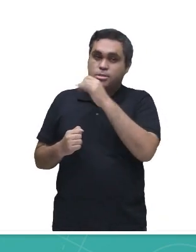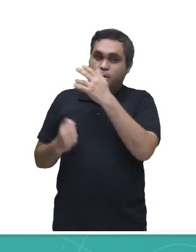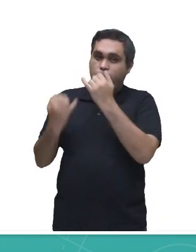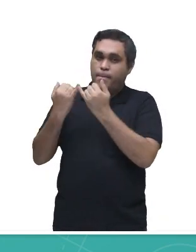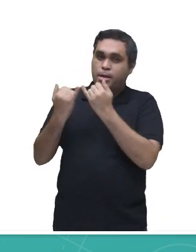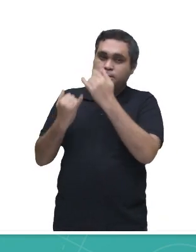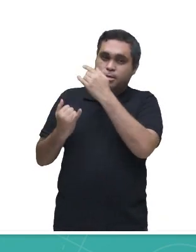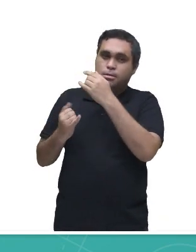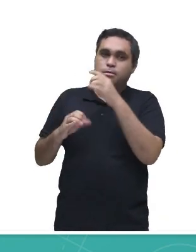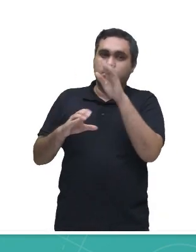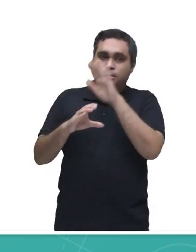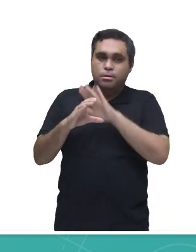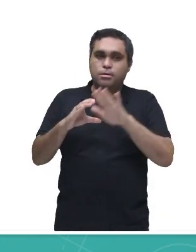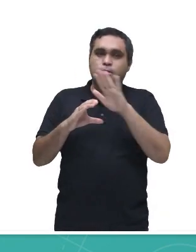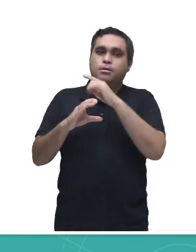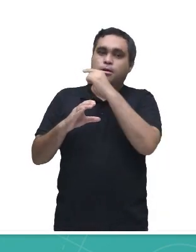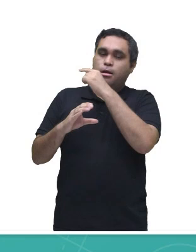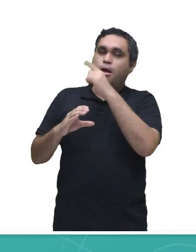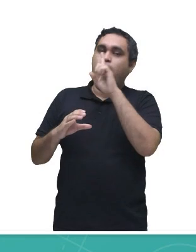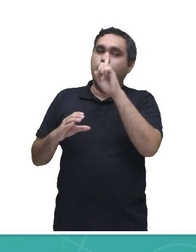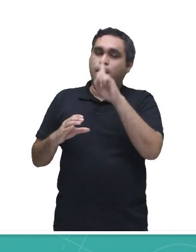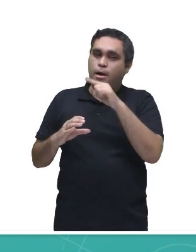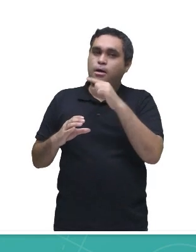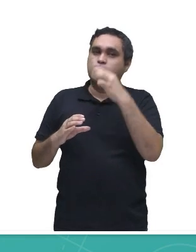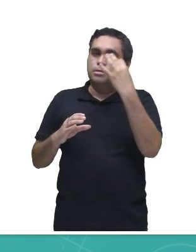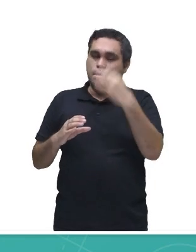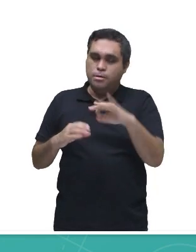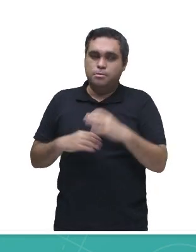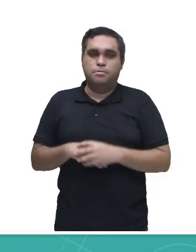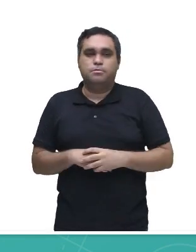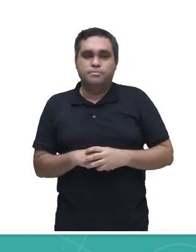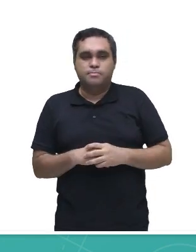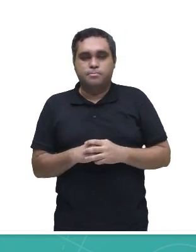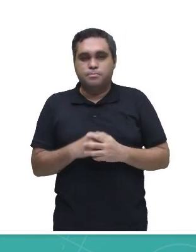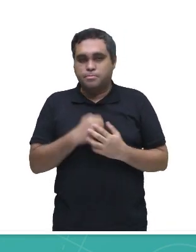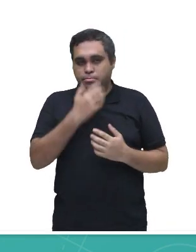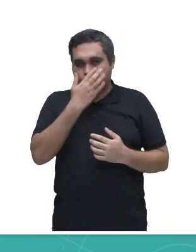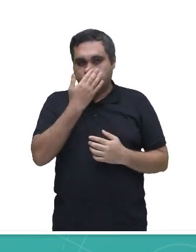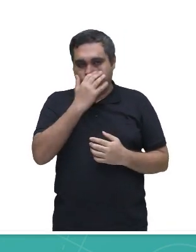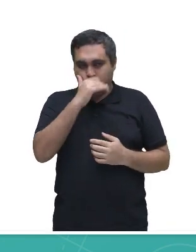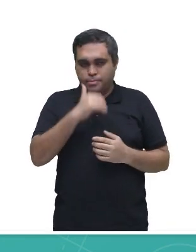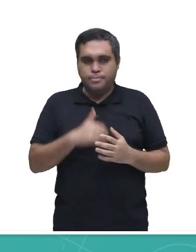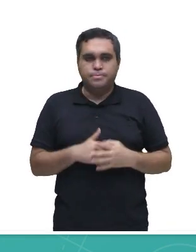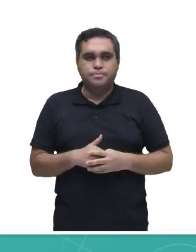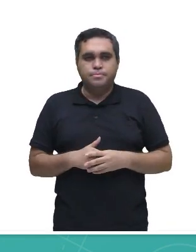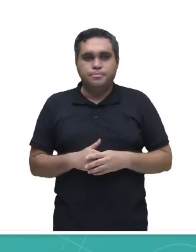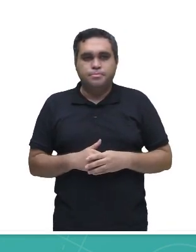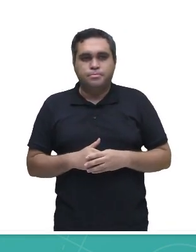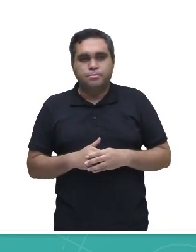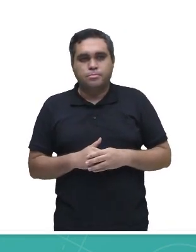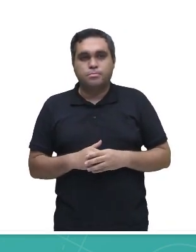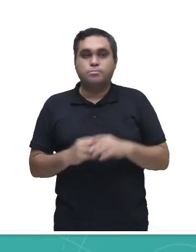isso, você acertou. Vamos para a segunda questão.